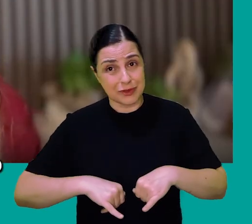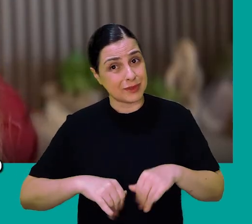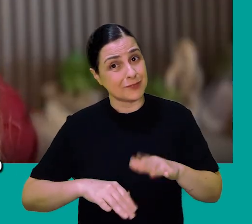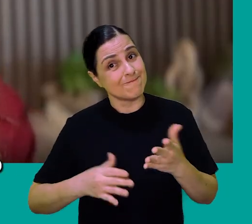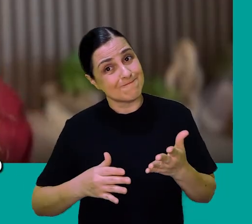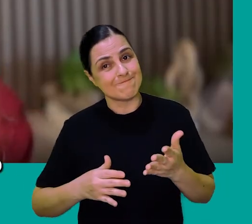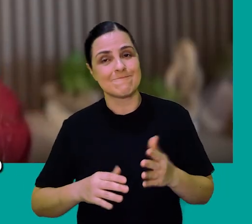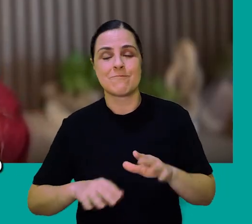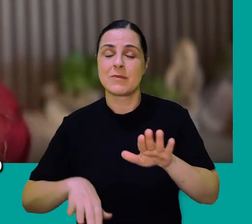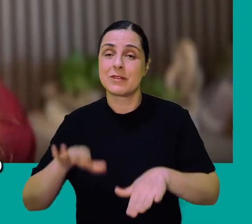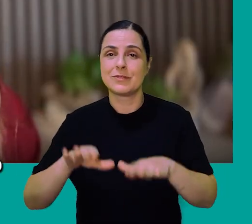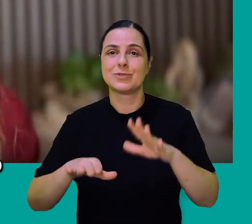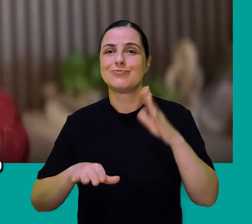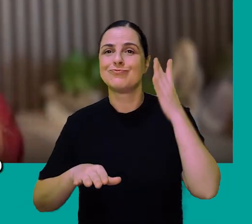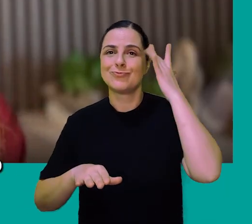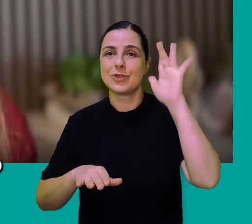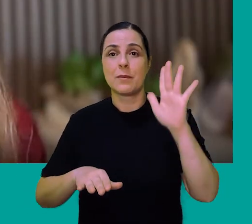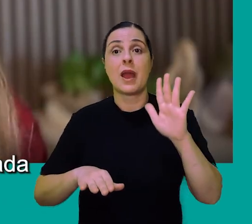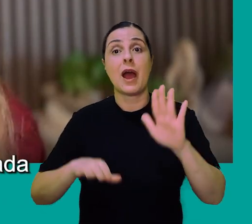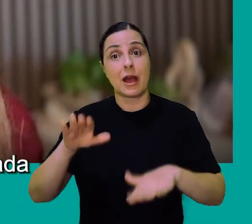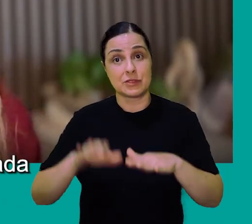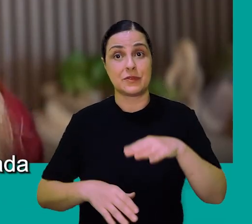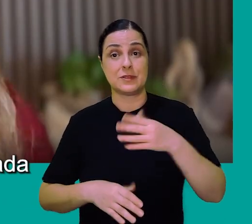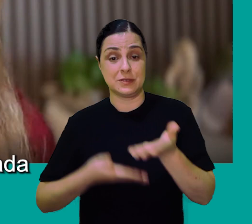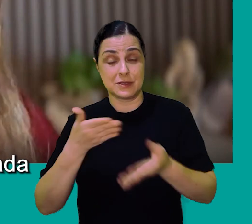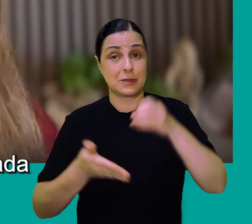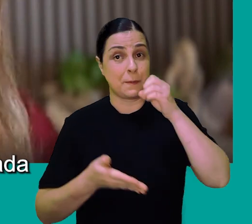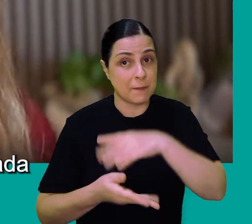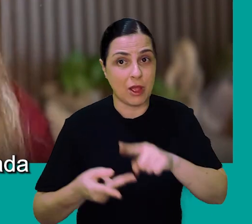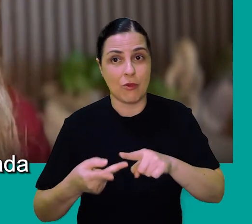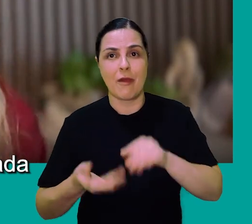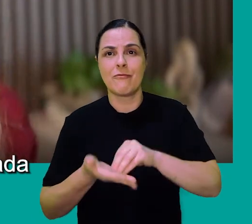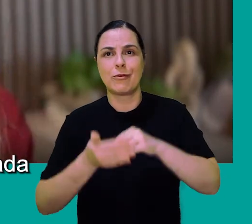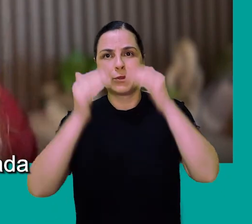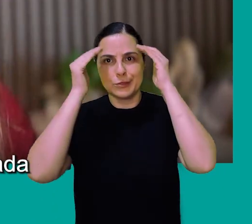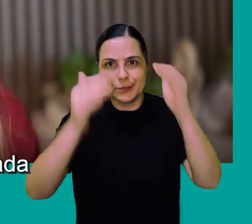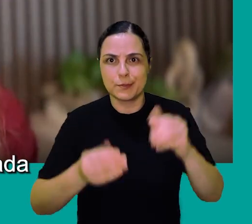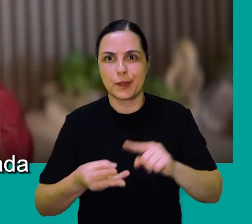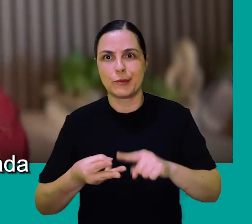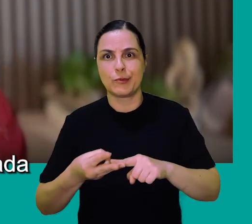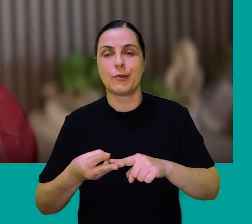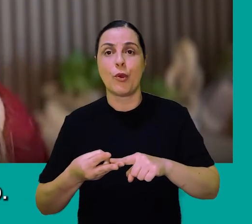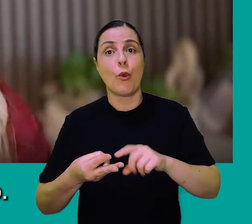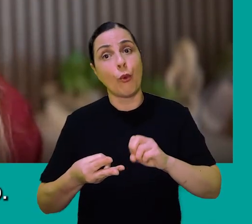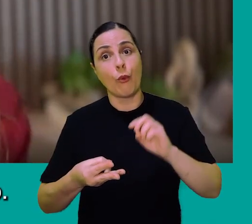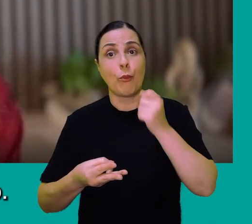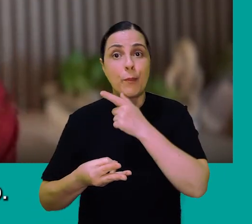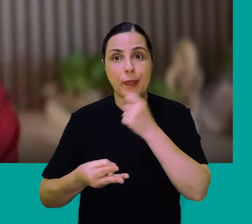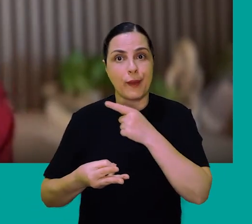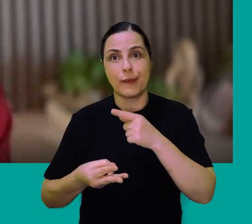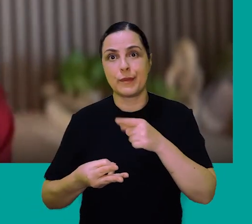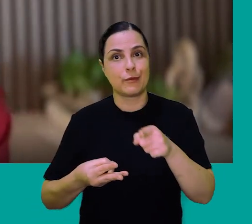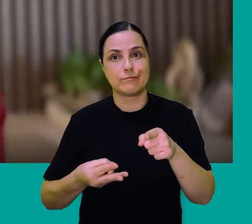Então, independente se for microagressão, se for preconceito, se for desrespeito, ou se for uma piada infeliz, da gente rever isso, né, acho que esse é o primeiro